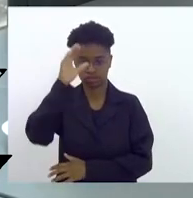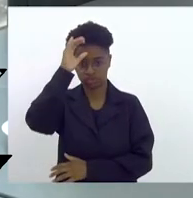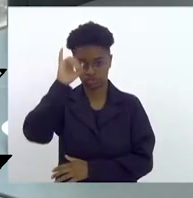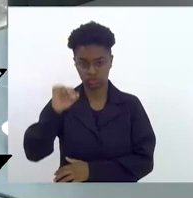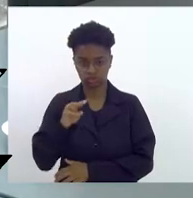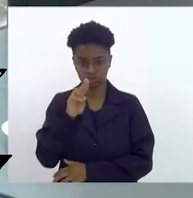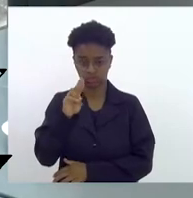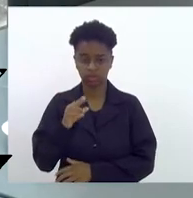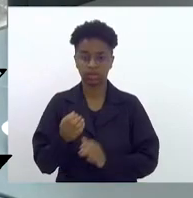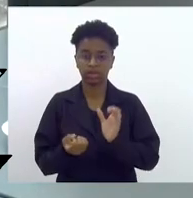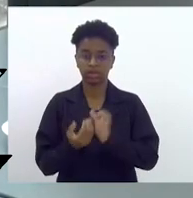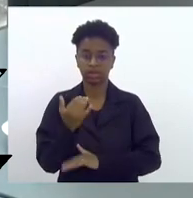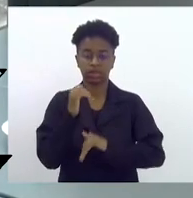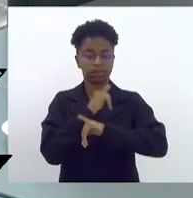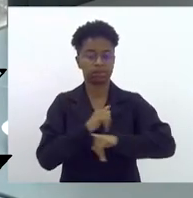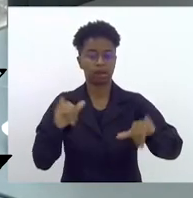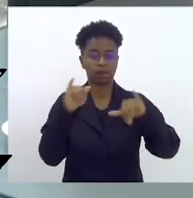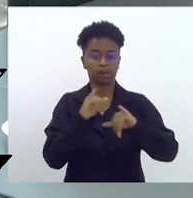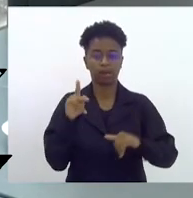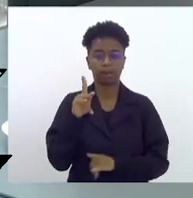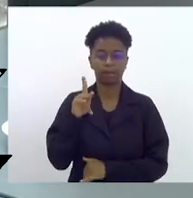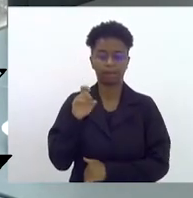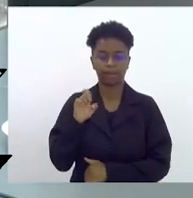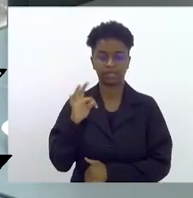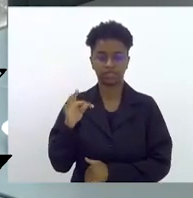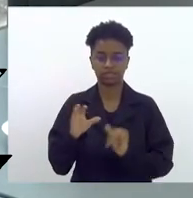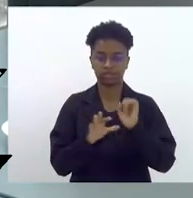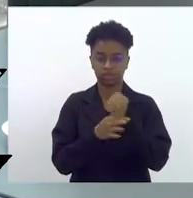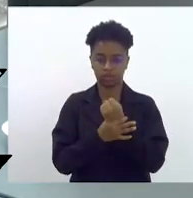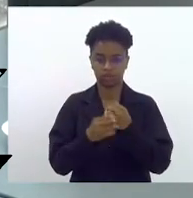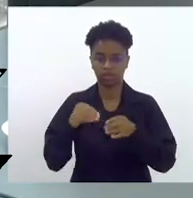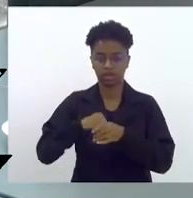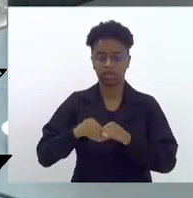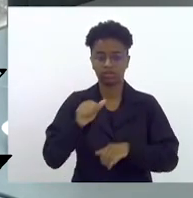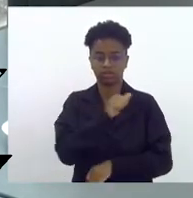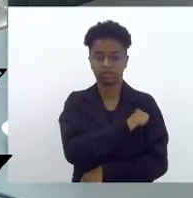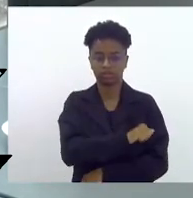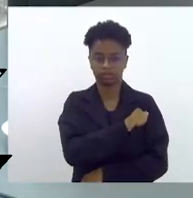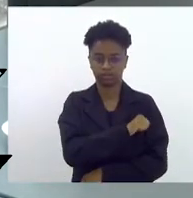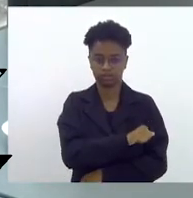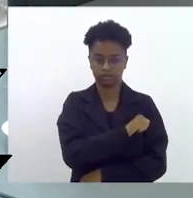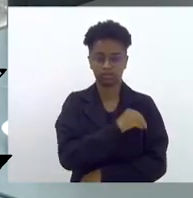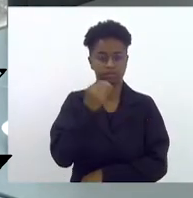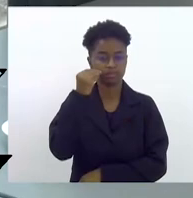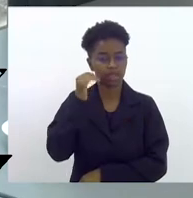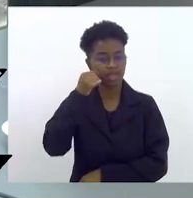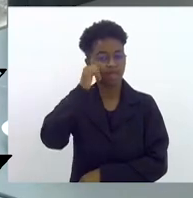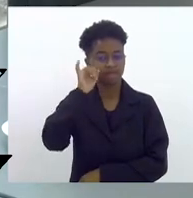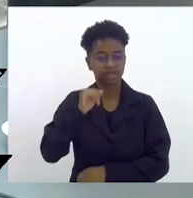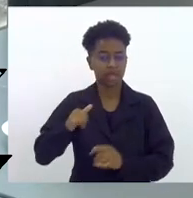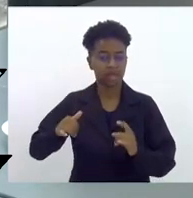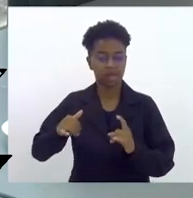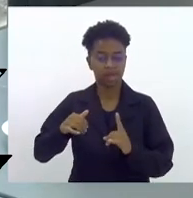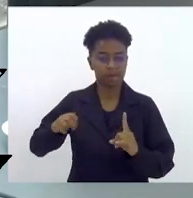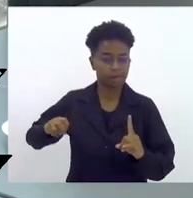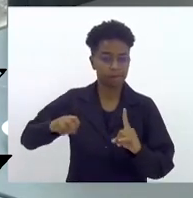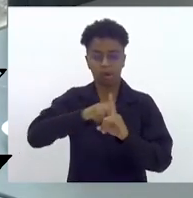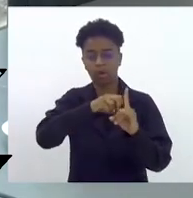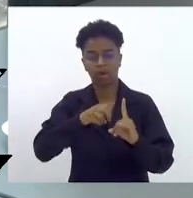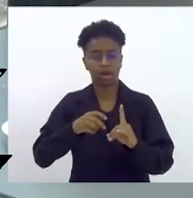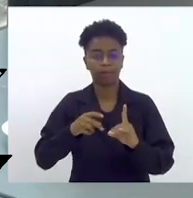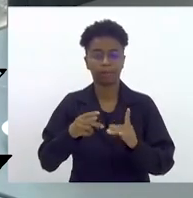Ju que institui a campanha Pet seguro no âmbito do Estado do Rio de Janeiro para prevenir acidentes envolvendo motoristas